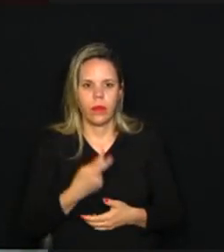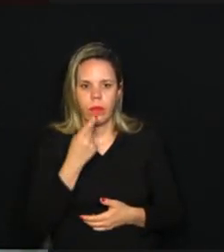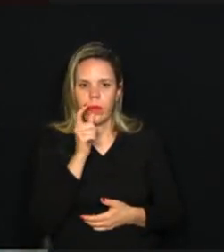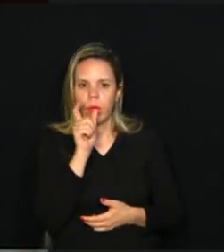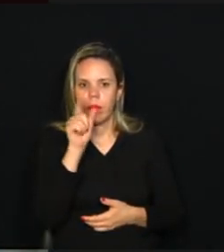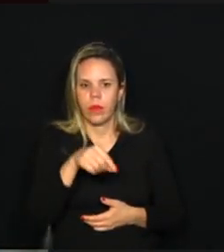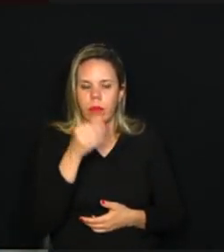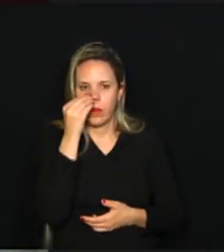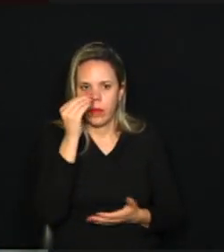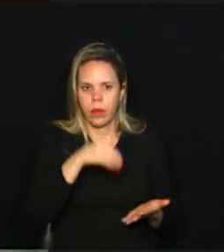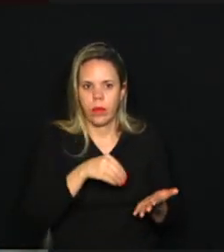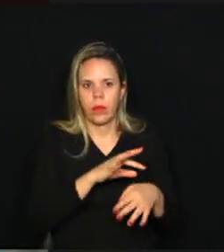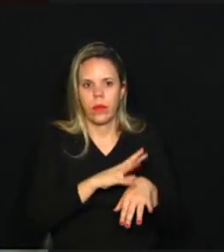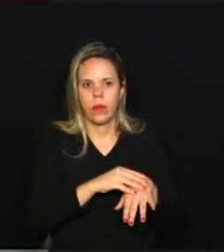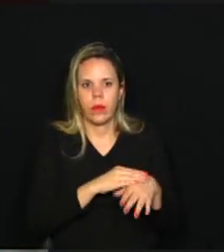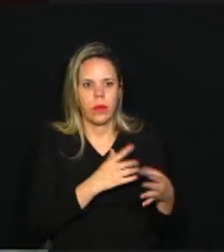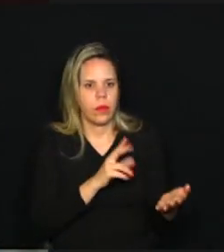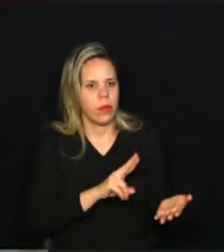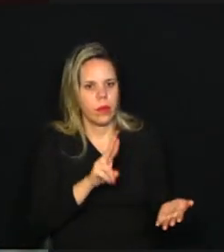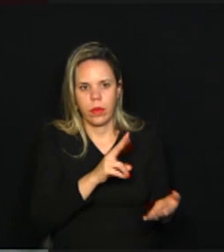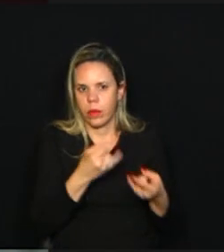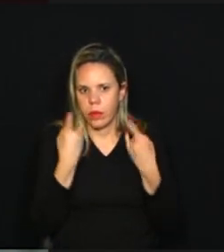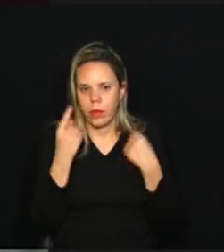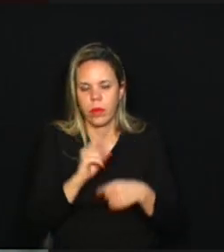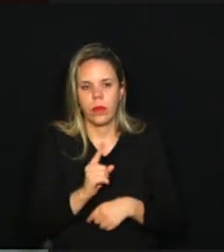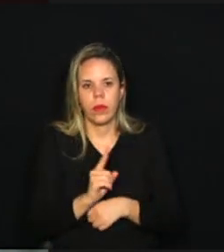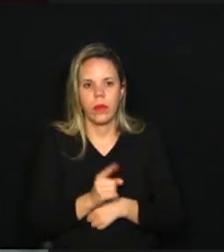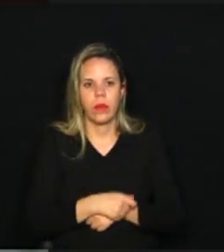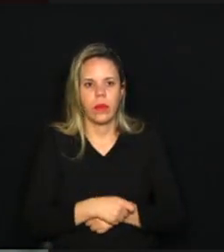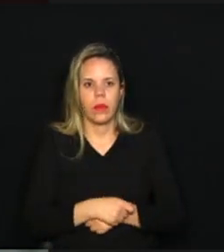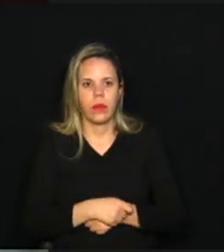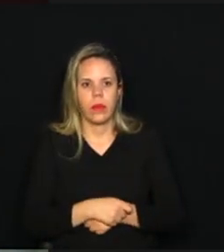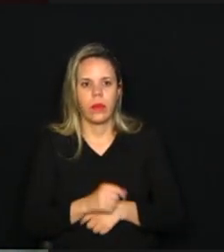negar a doença, mas não usar máscara,